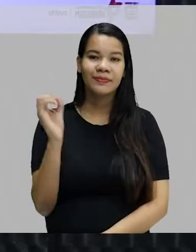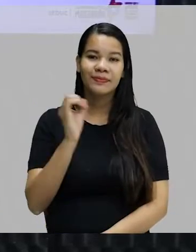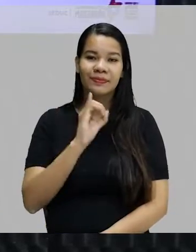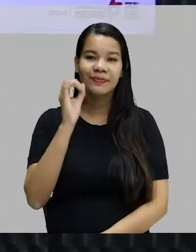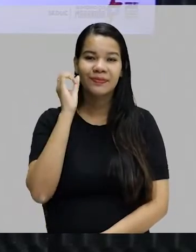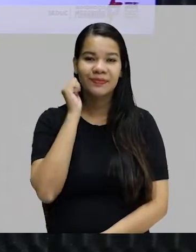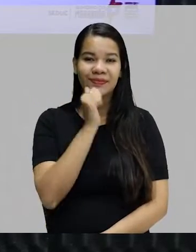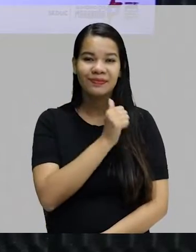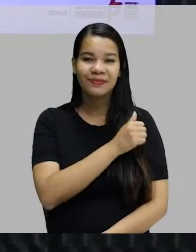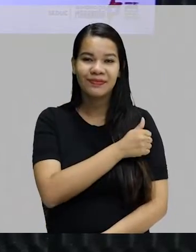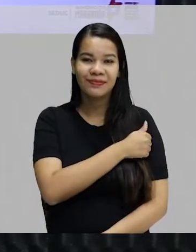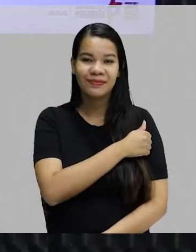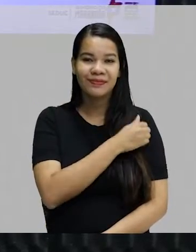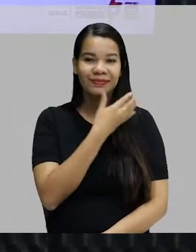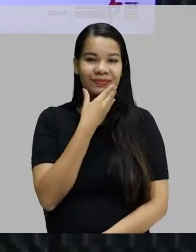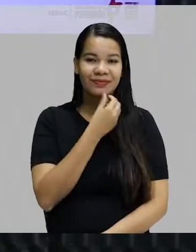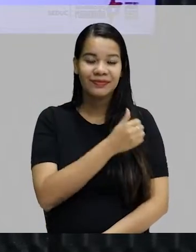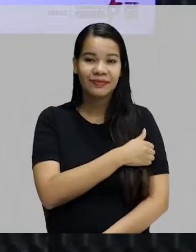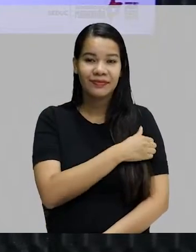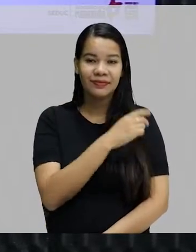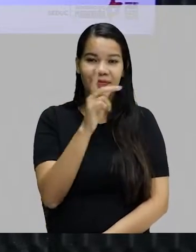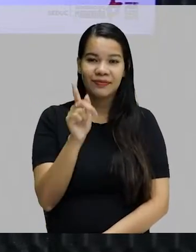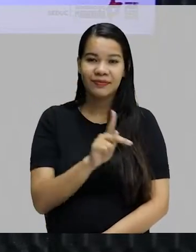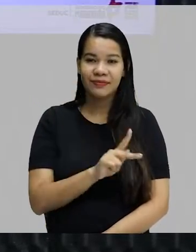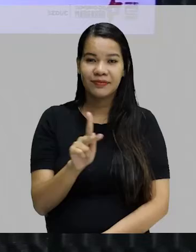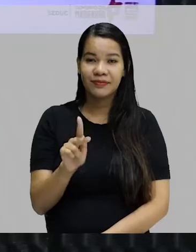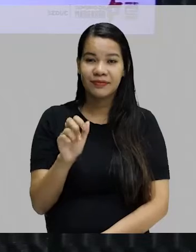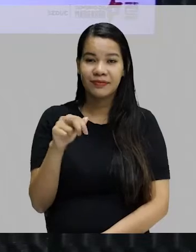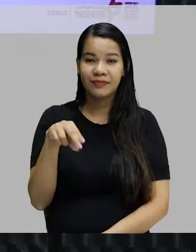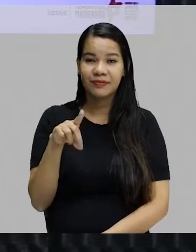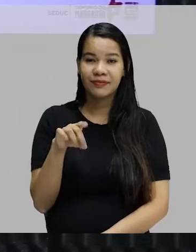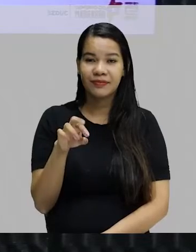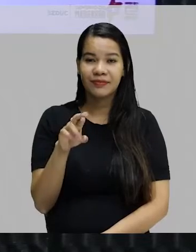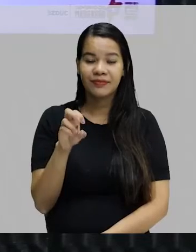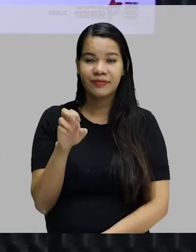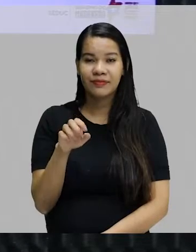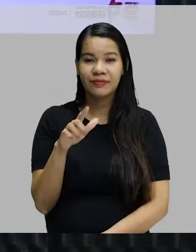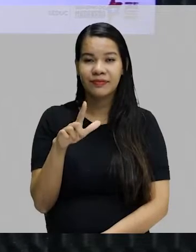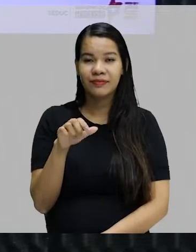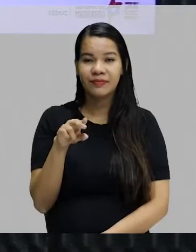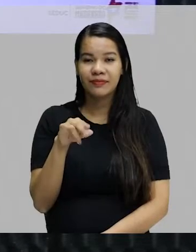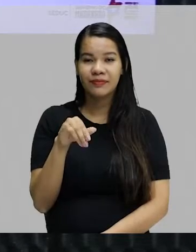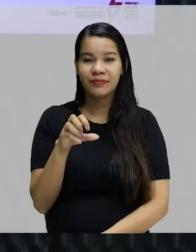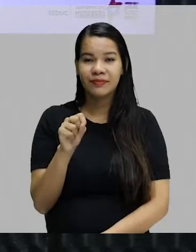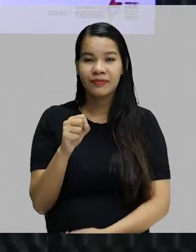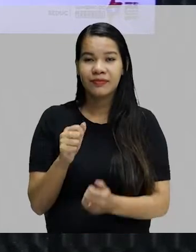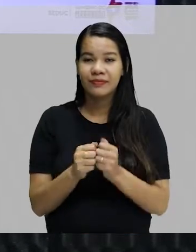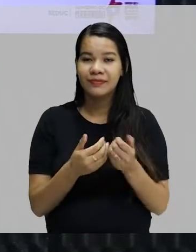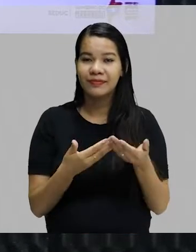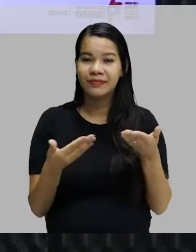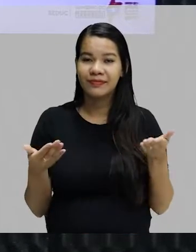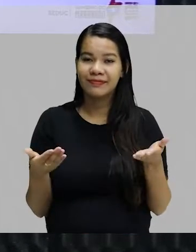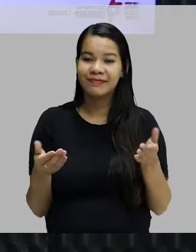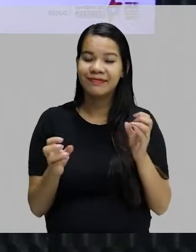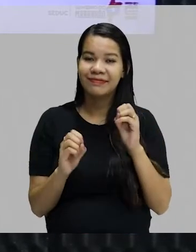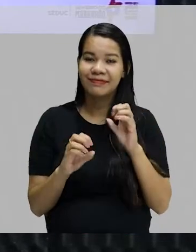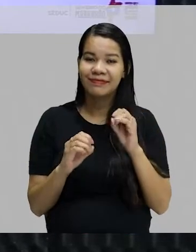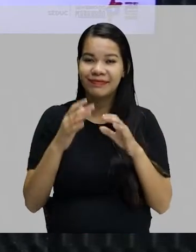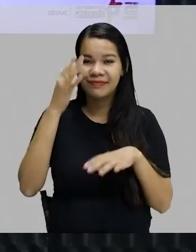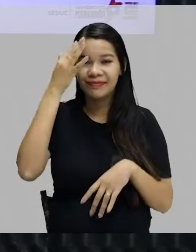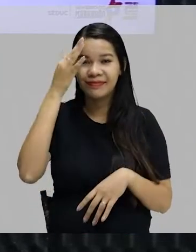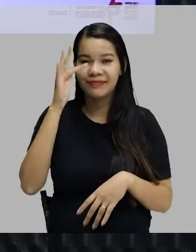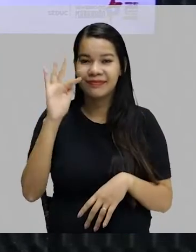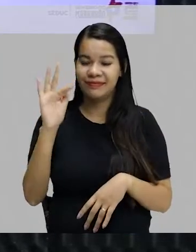Fala, meus queridos alunos, mais uma vez aqui o professor André Luiz com vocês, trazendo algumas reflexões básicas a partir da filosofia, e hoje nós temos um tema